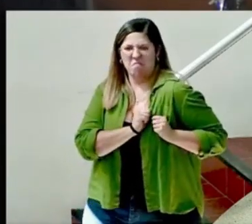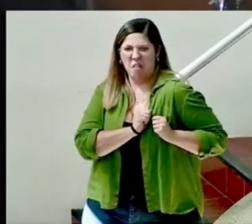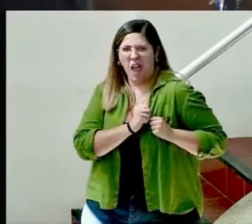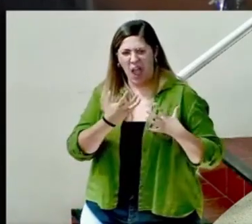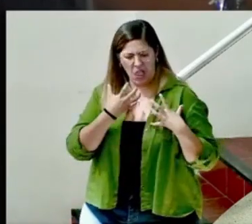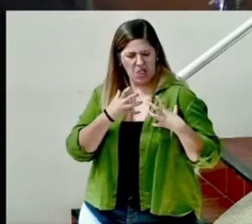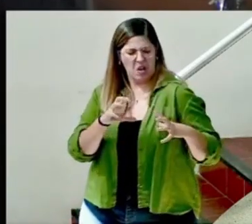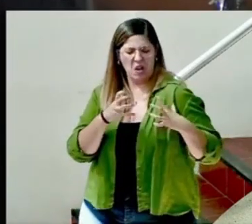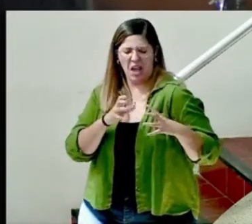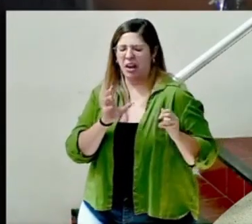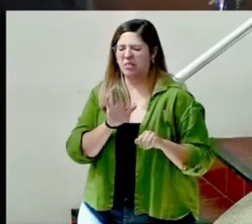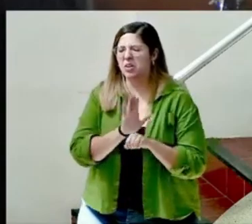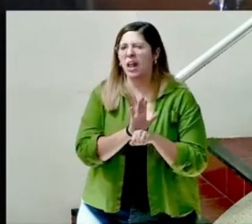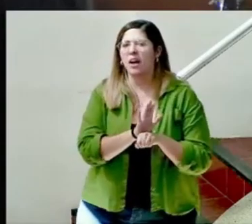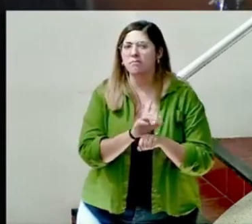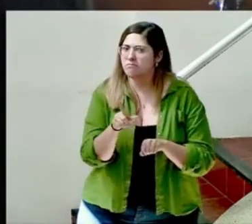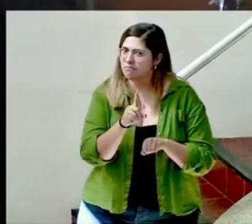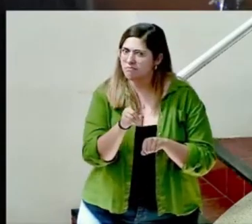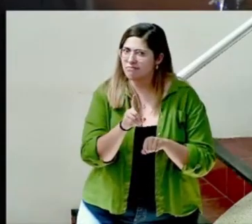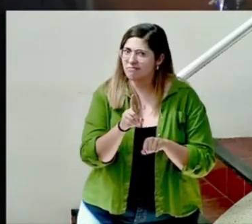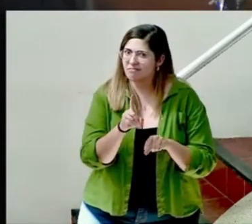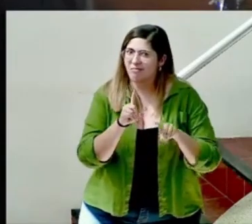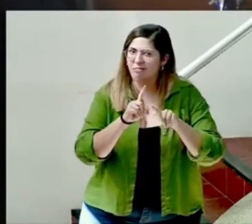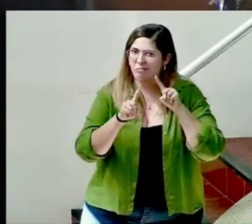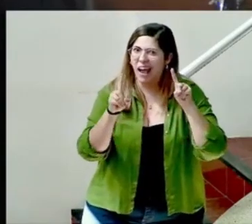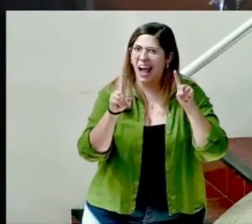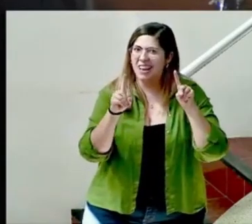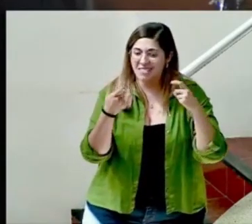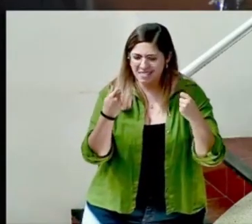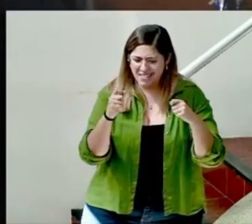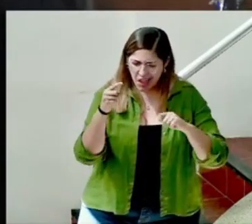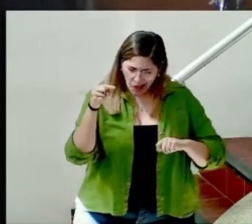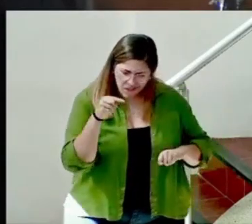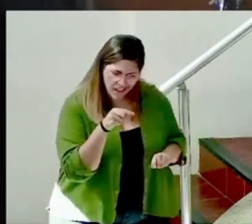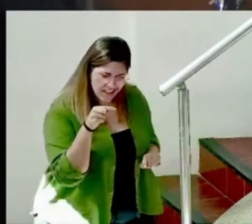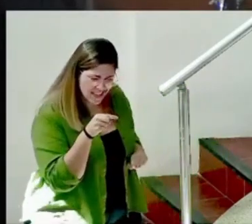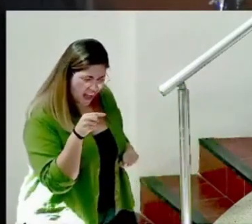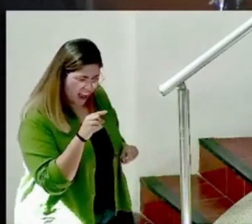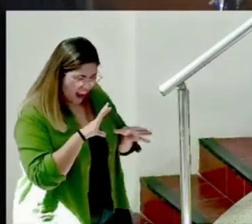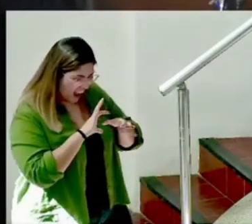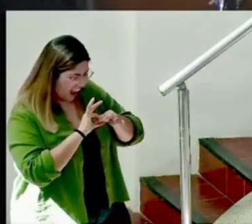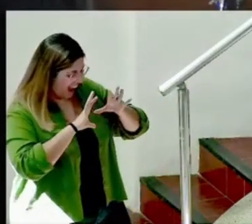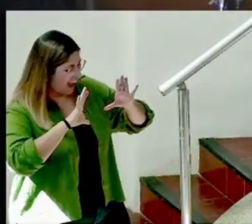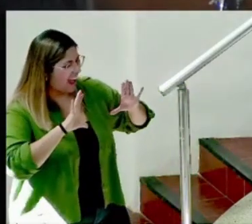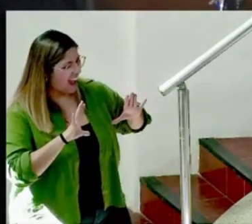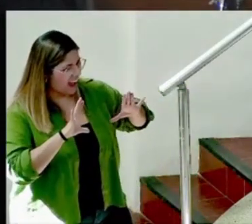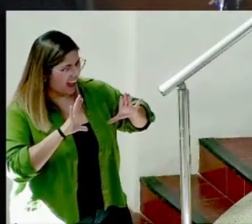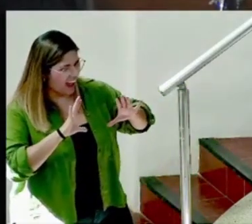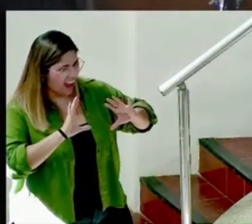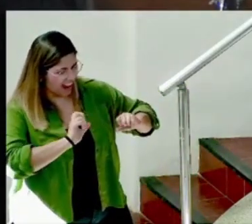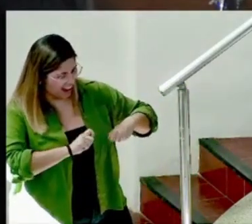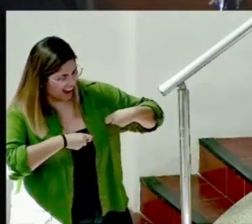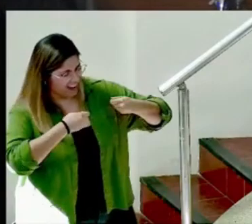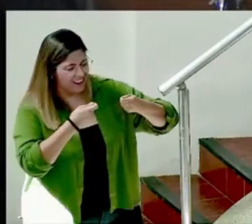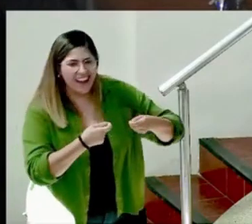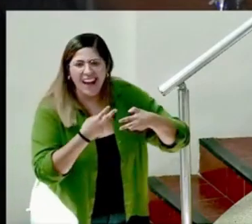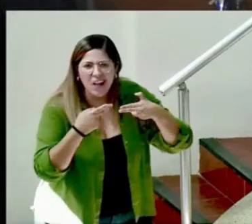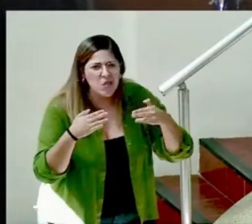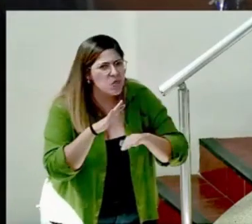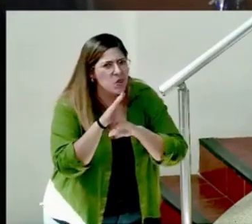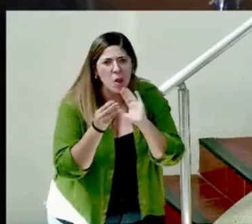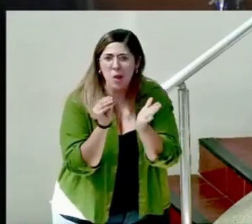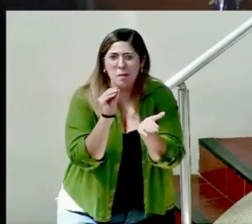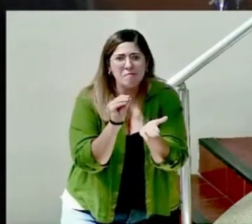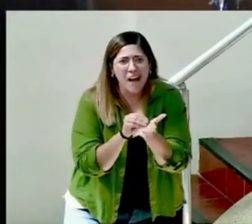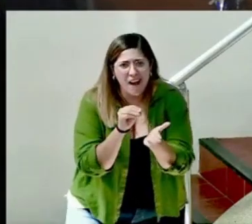compatriota pobre. Pelo contrário, devem abrir a mão para ele e lhe emprestar o que lhe falta. Tudo